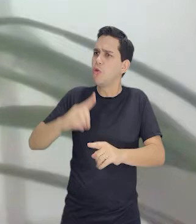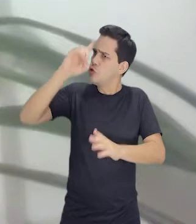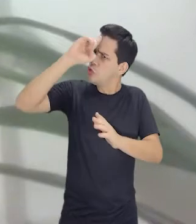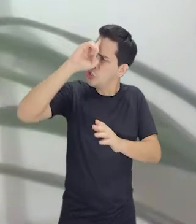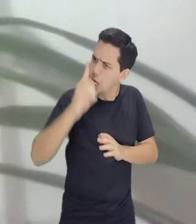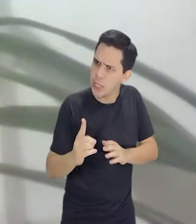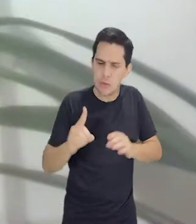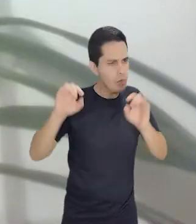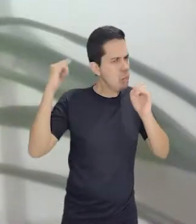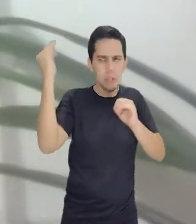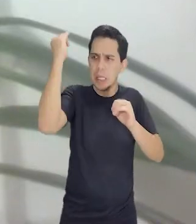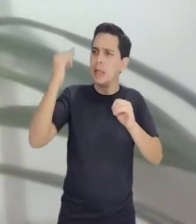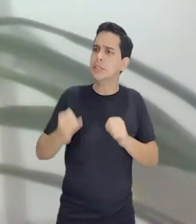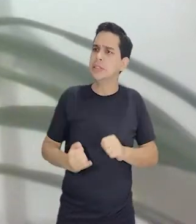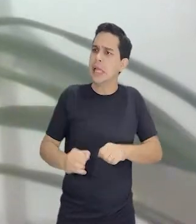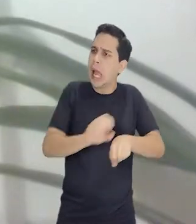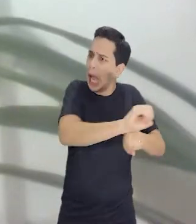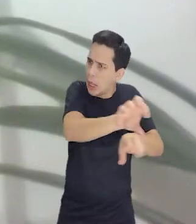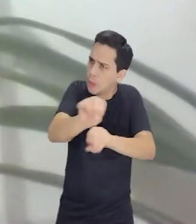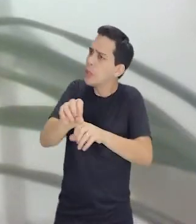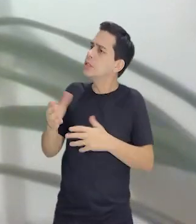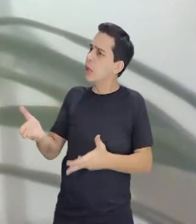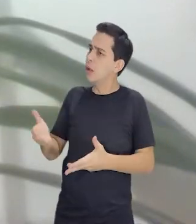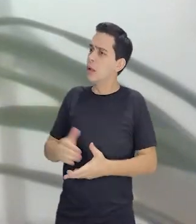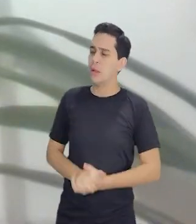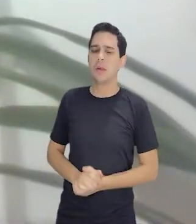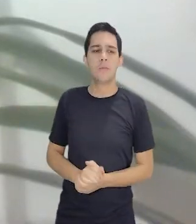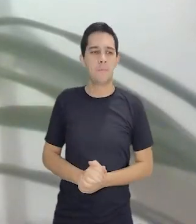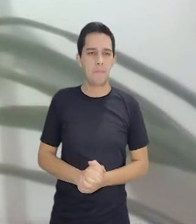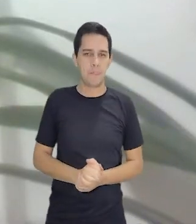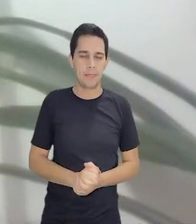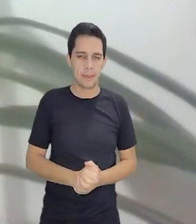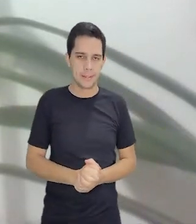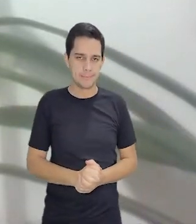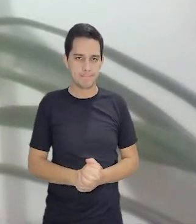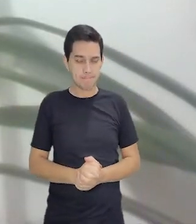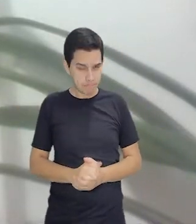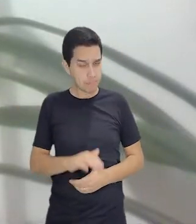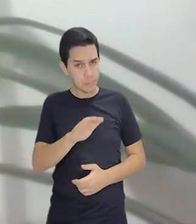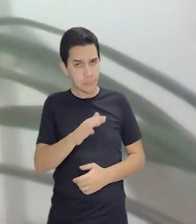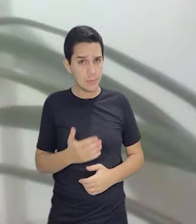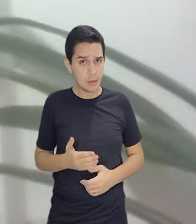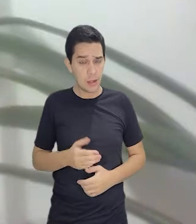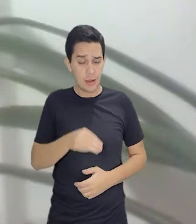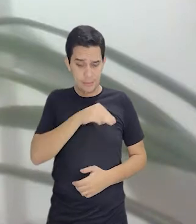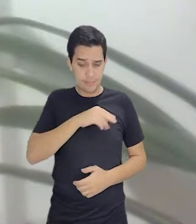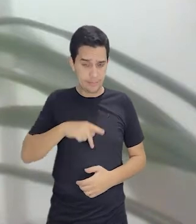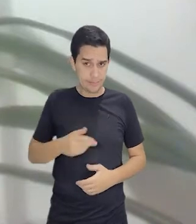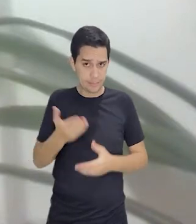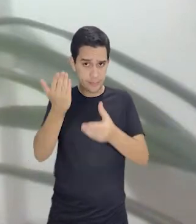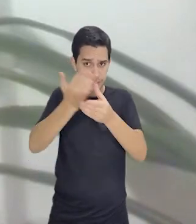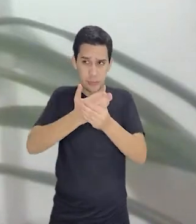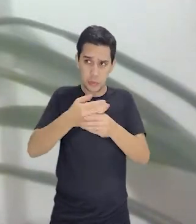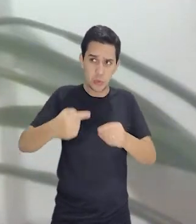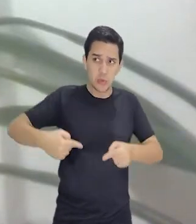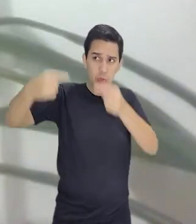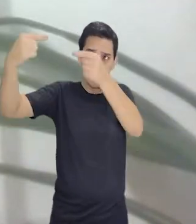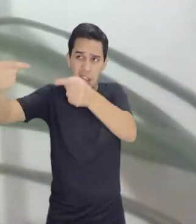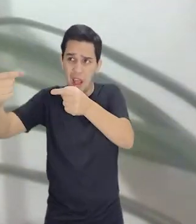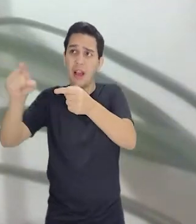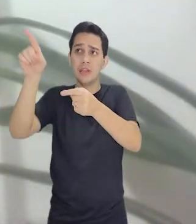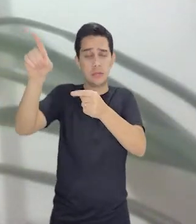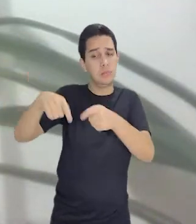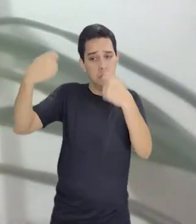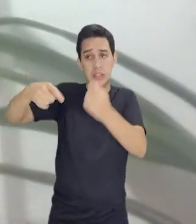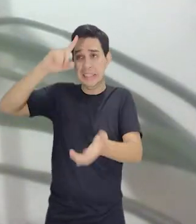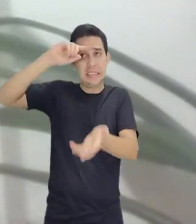de Vassouras, quando houve o indeferimento da tutela provisória de urgência requerida pela decisão de primeira instância, surgiu a possibilidade